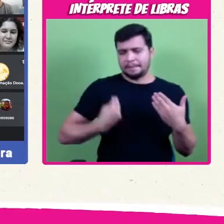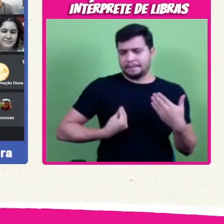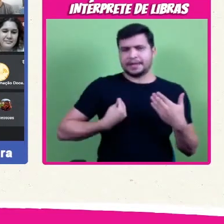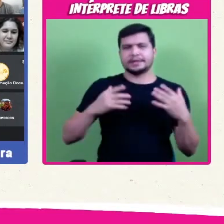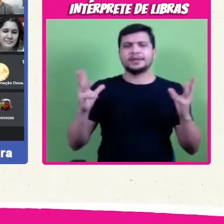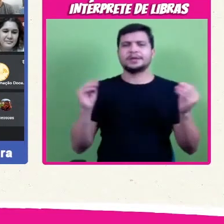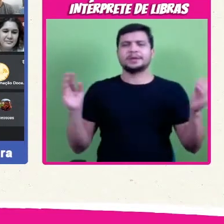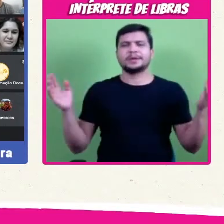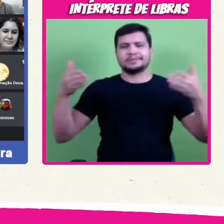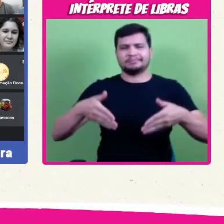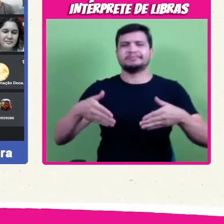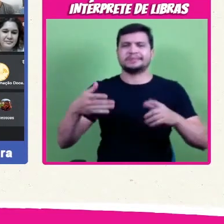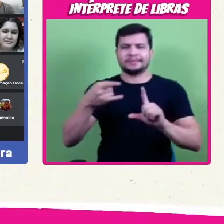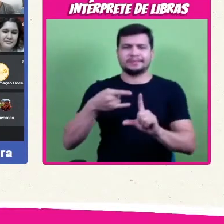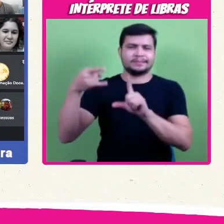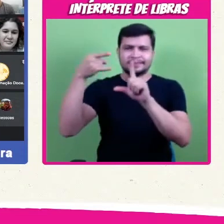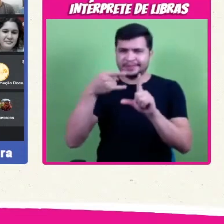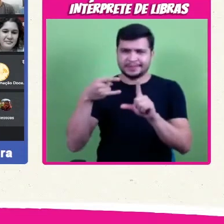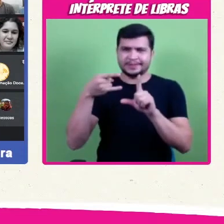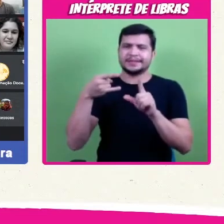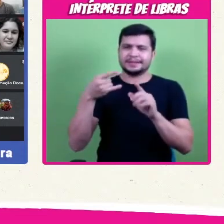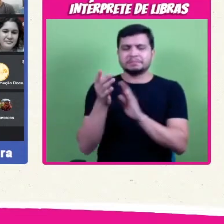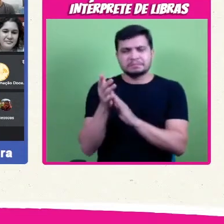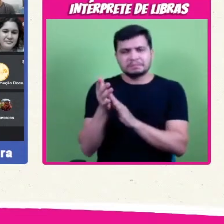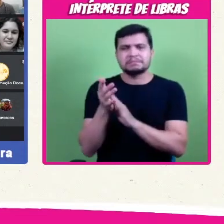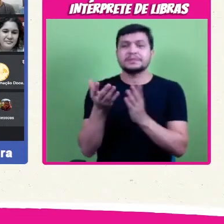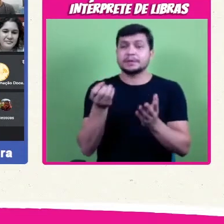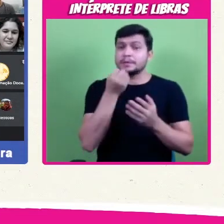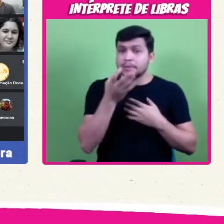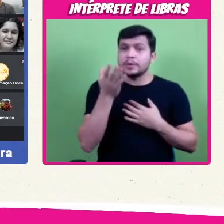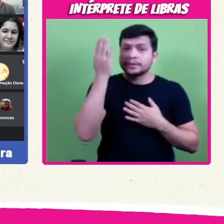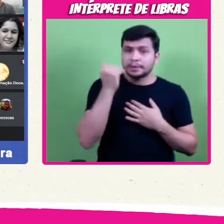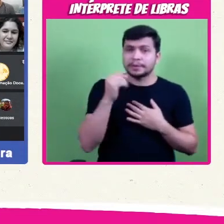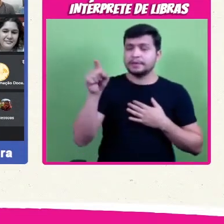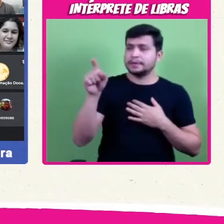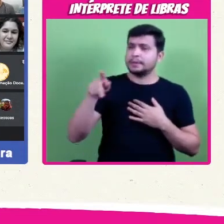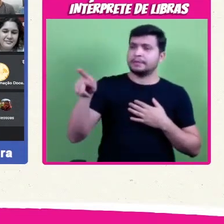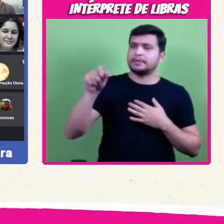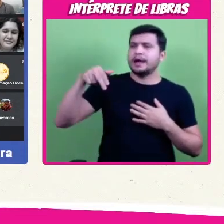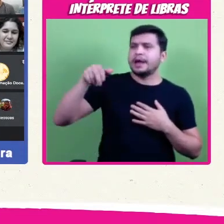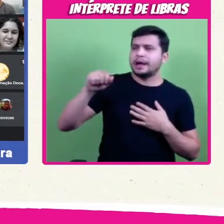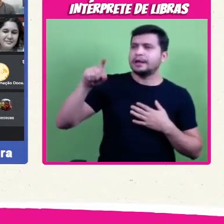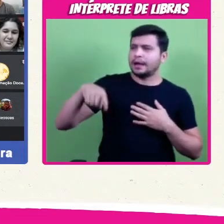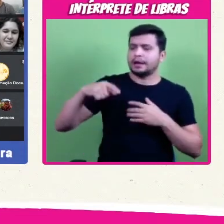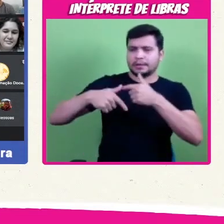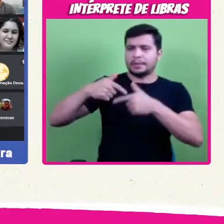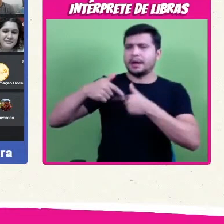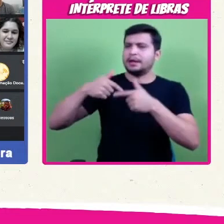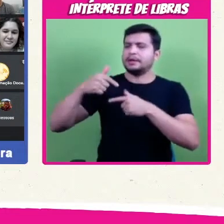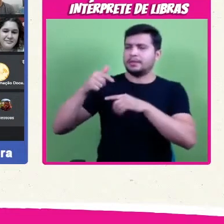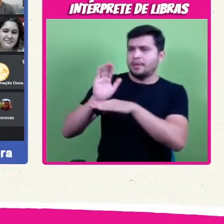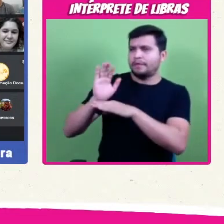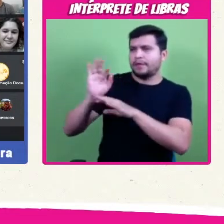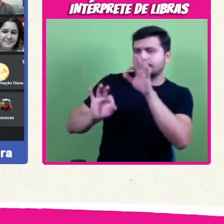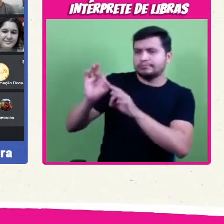Rafael, né? Muito bom, Ana, saber que você também é cineasta, que a gente pode estar construindo parcerias, né, para o próprio festival. Isso é muito